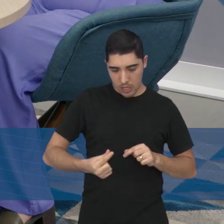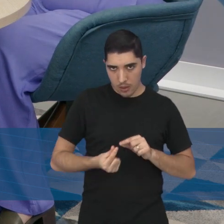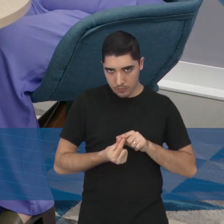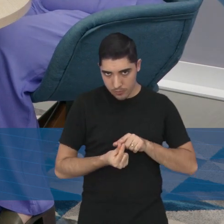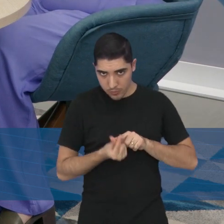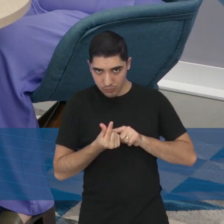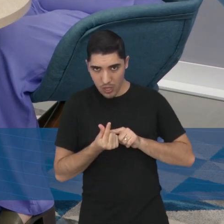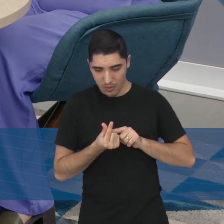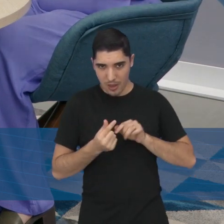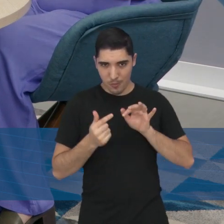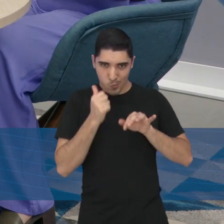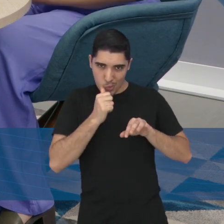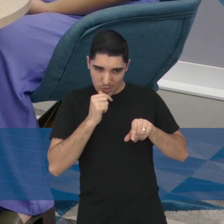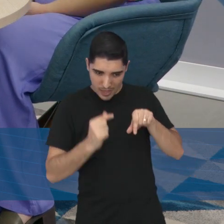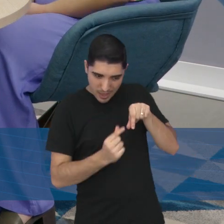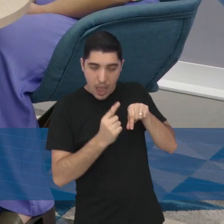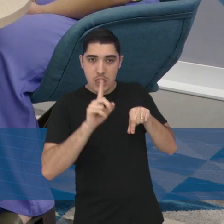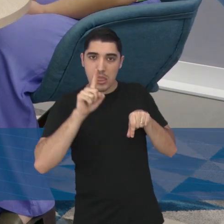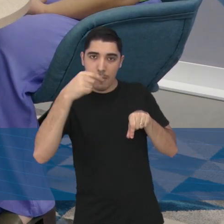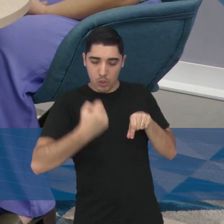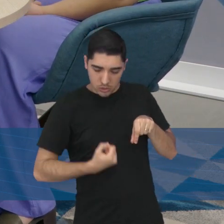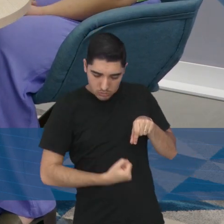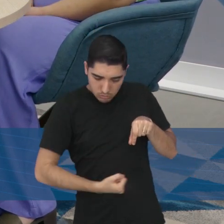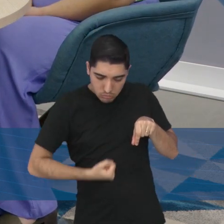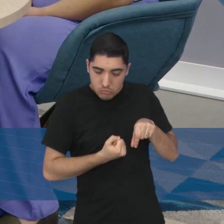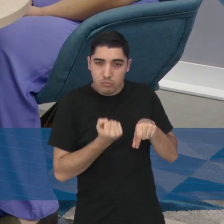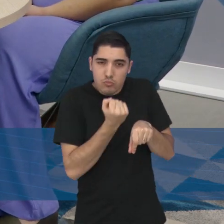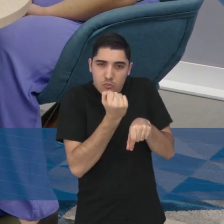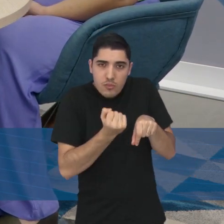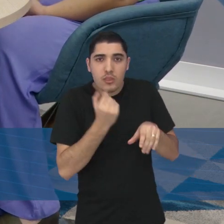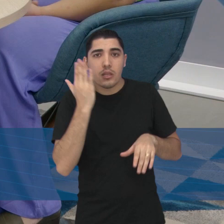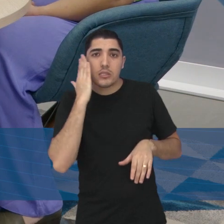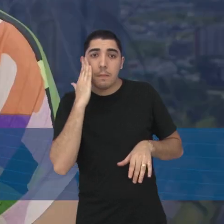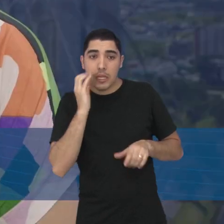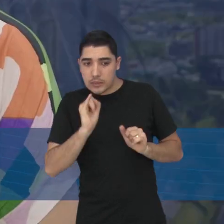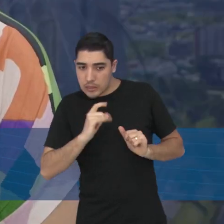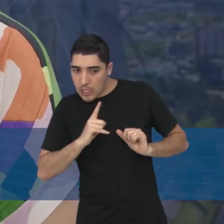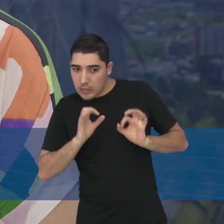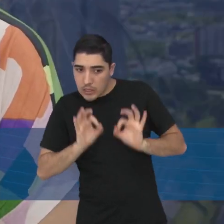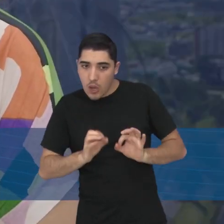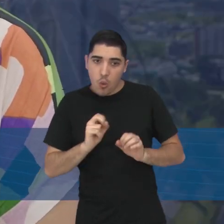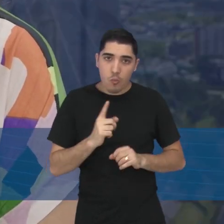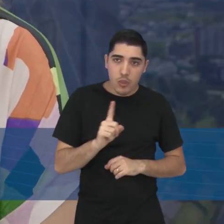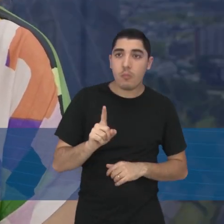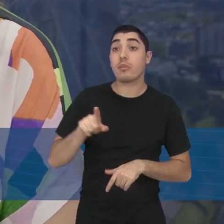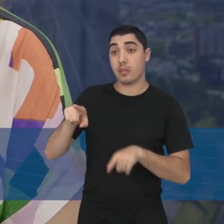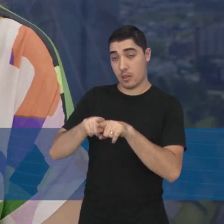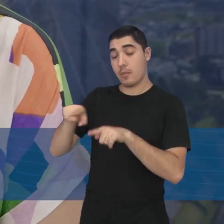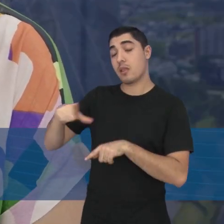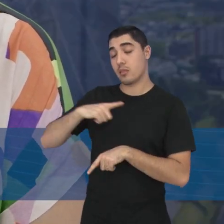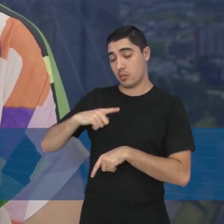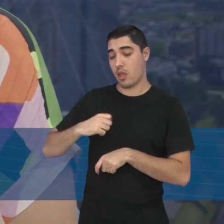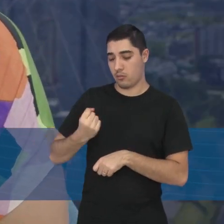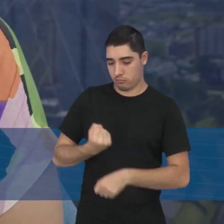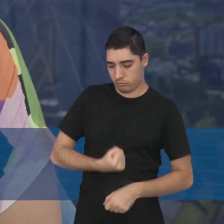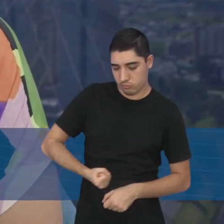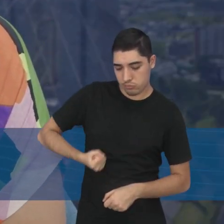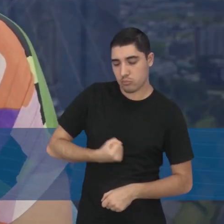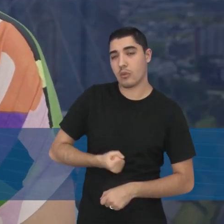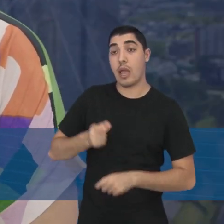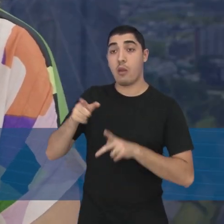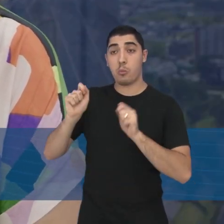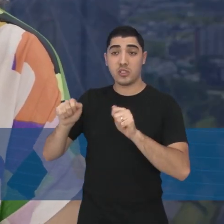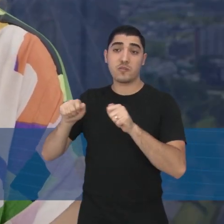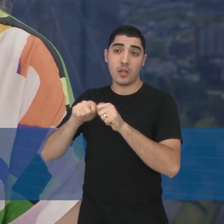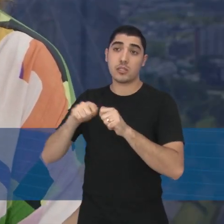acompanhada também por um tempo. Sim, esse acompanhamento ultrassonográfico, né, anual e tal, ele